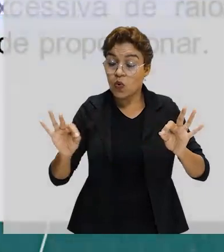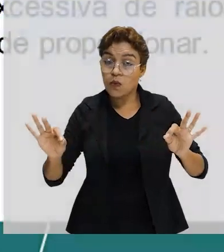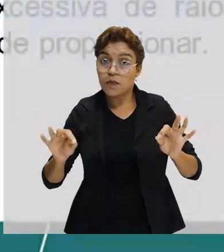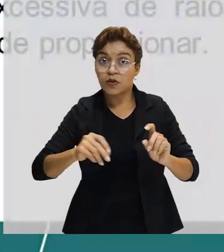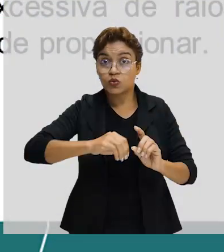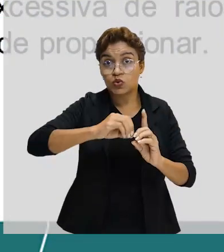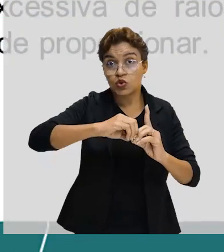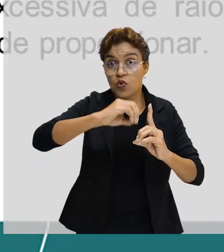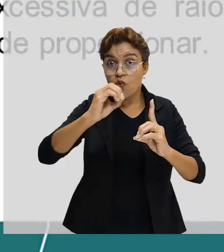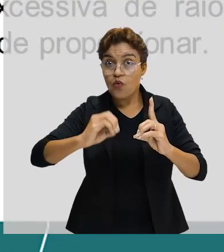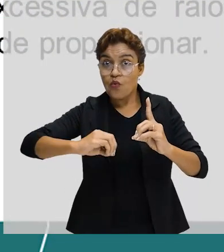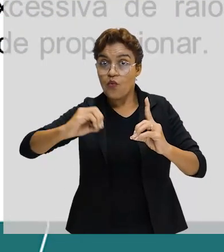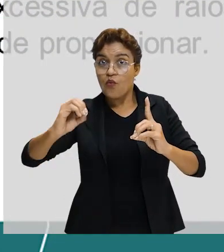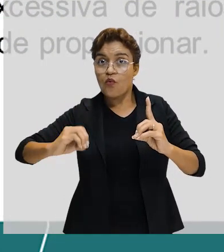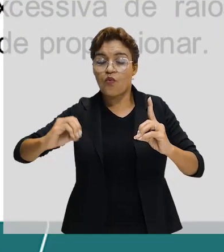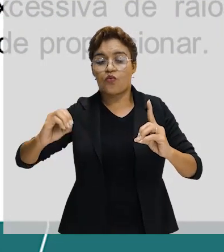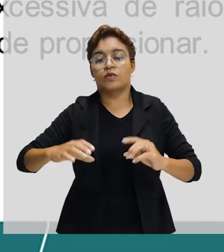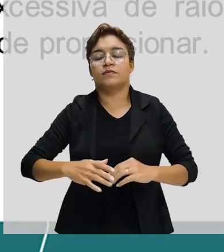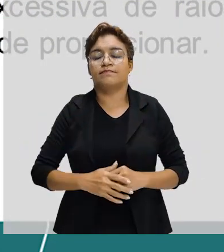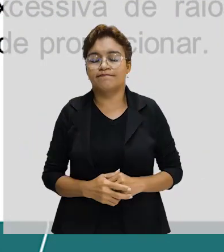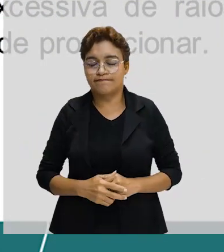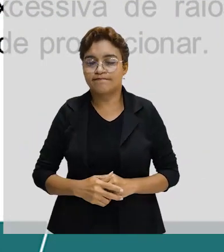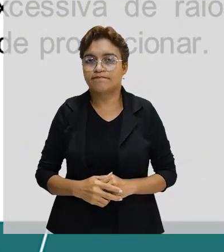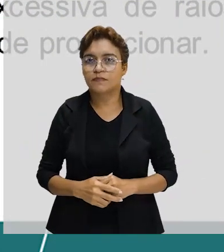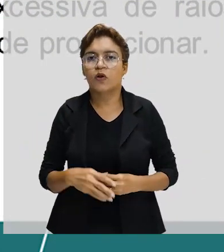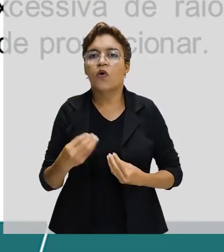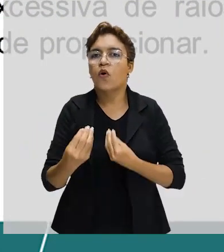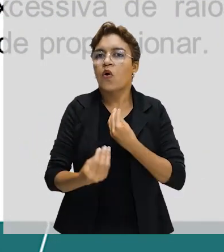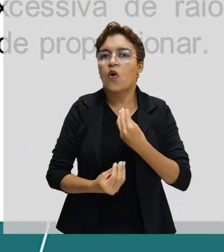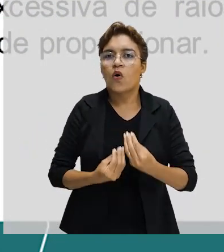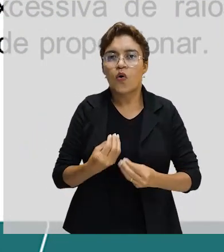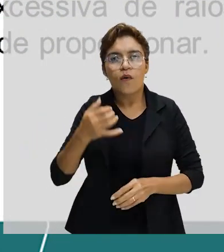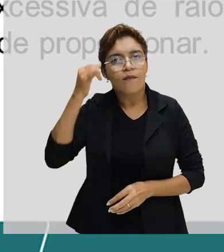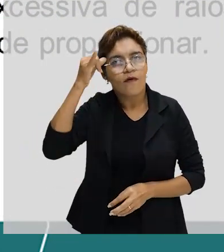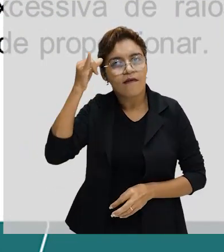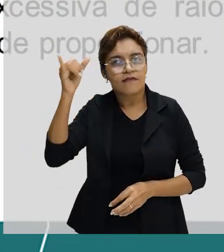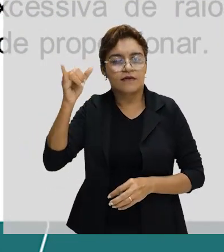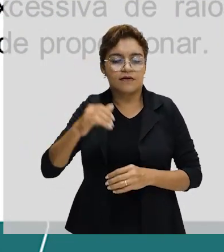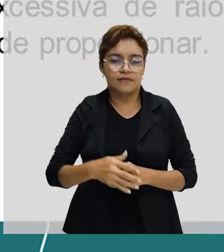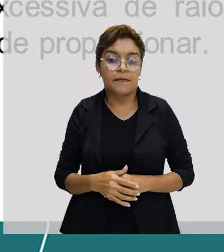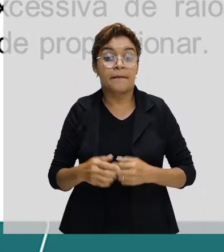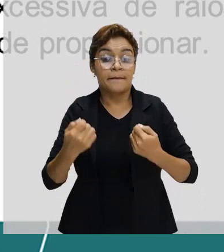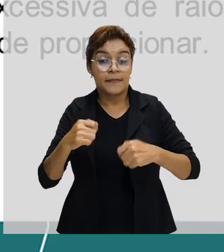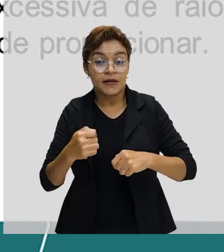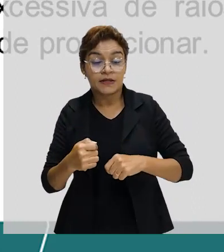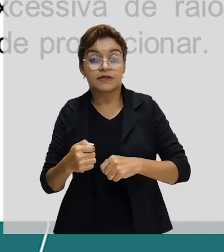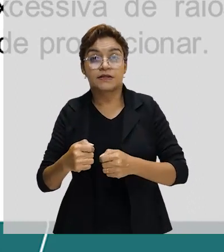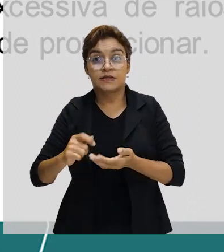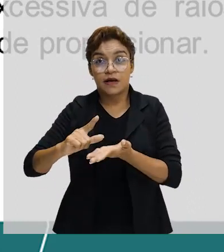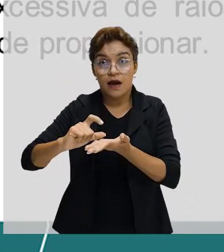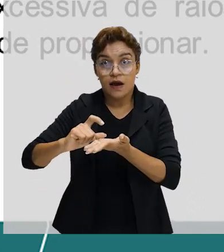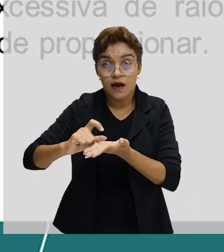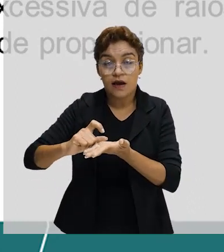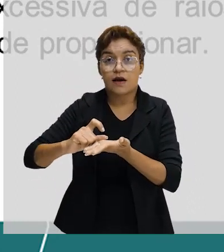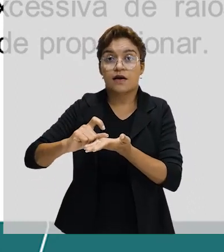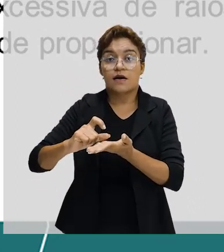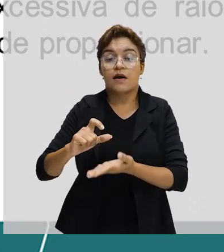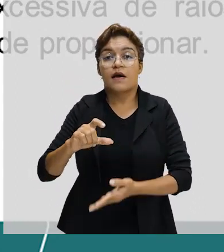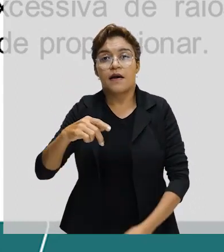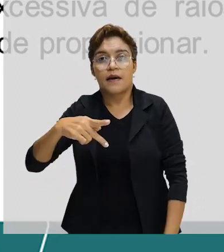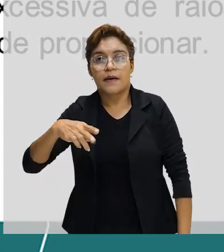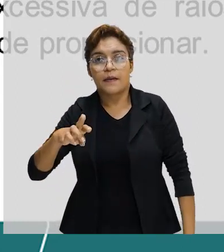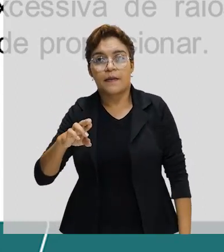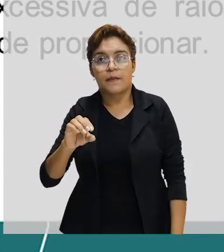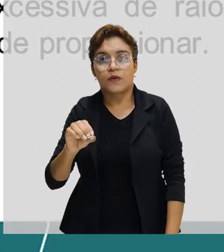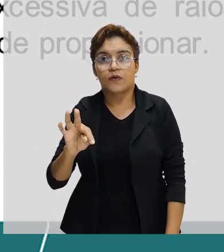onda. E aí, para nos proteger, vamos usar o que? Os protetores solares, certo? Ó,